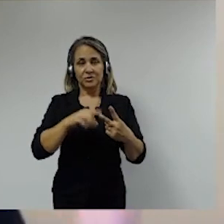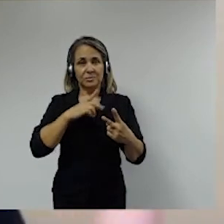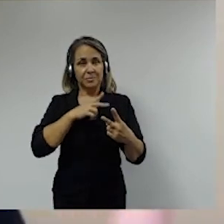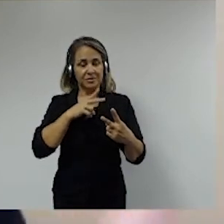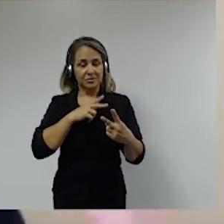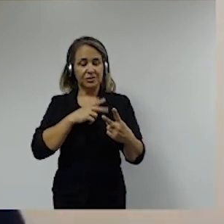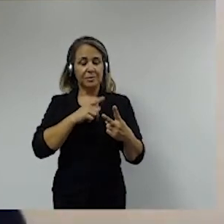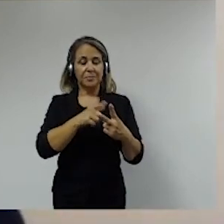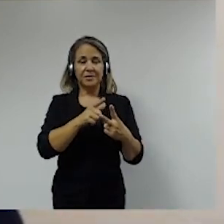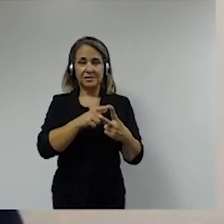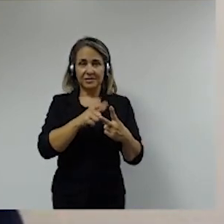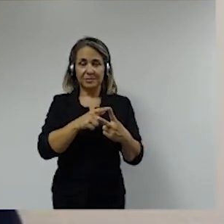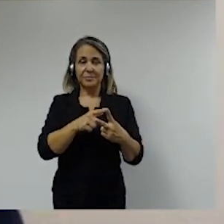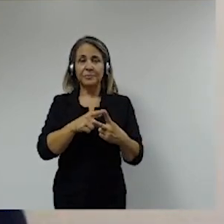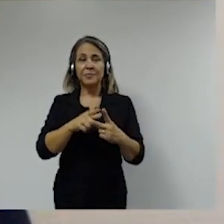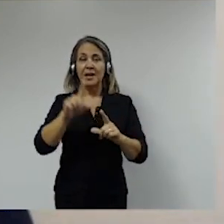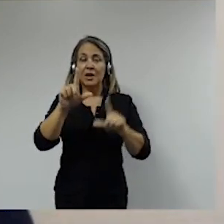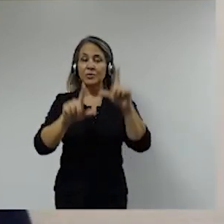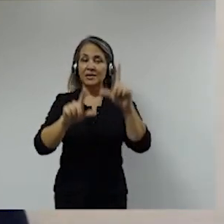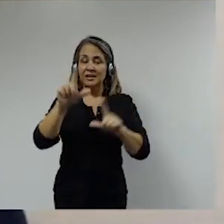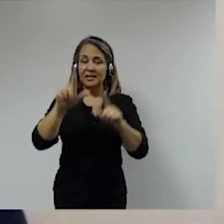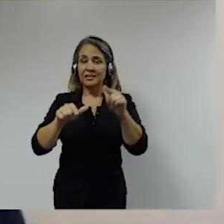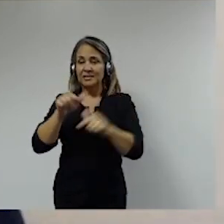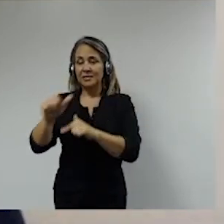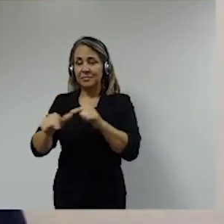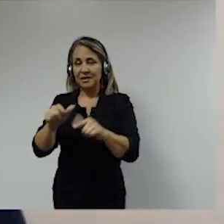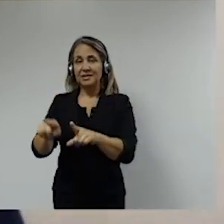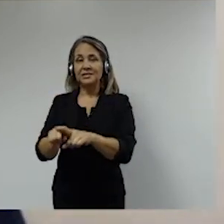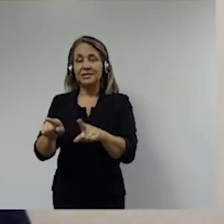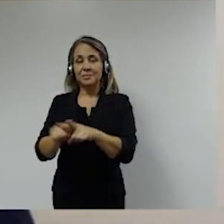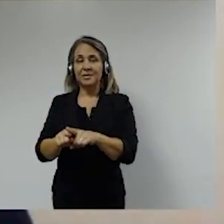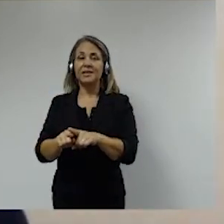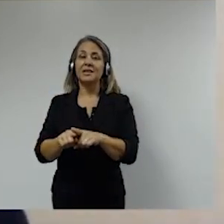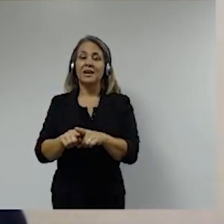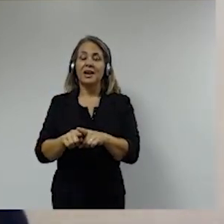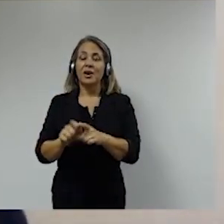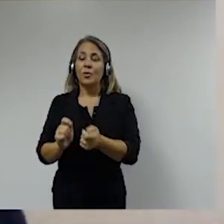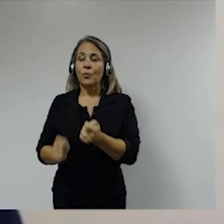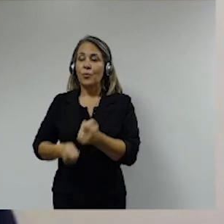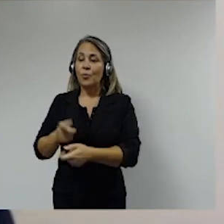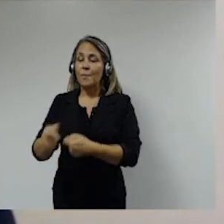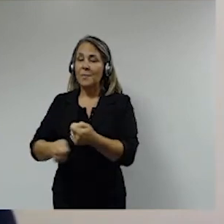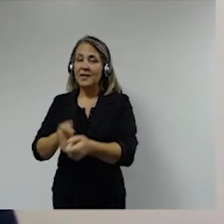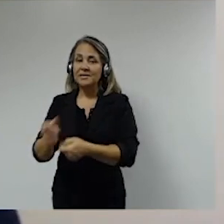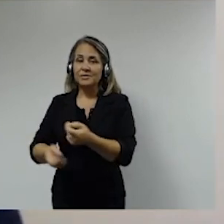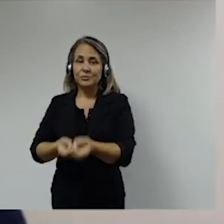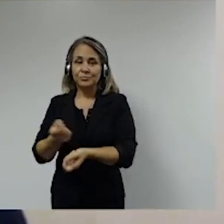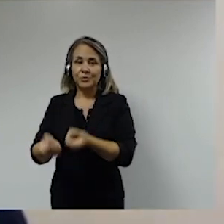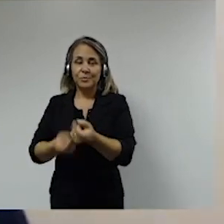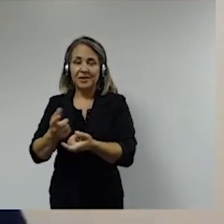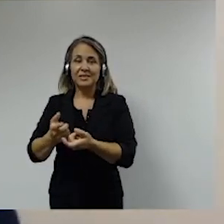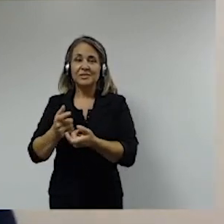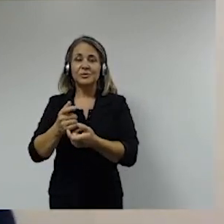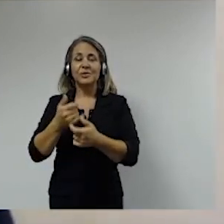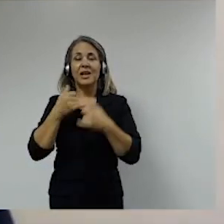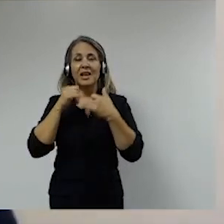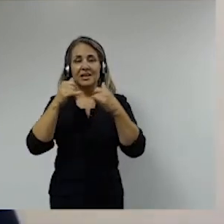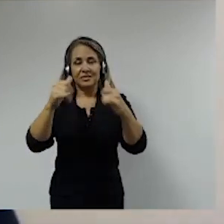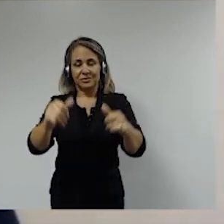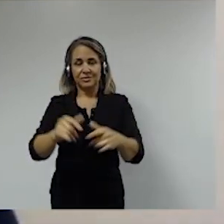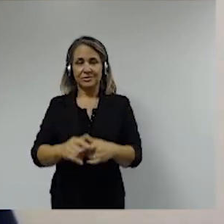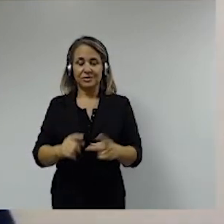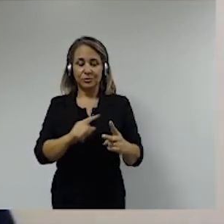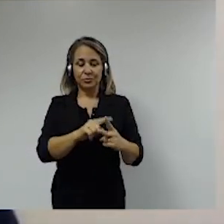o que diz respeito ao teletrabalho e ao comércio virtual ou comércio eletrônico. Eu creio que são 2 medidas